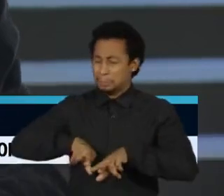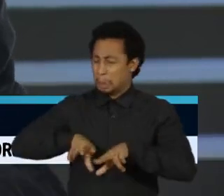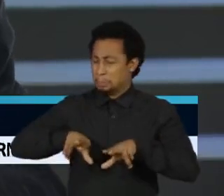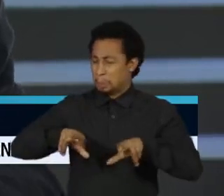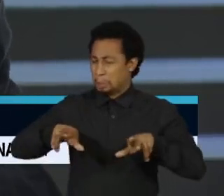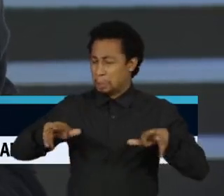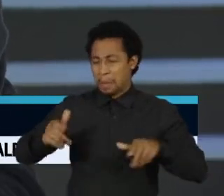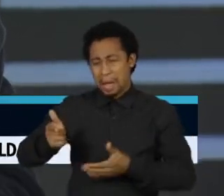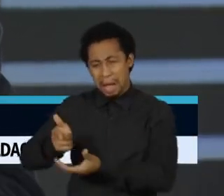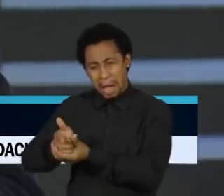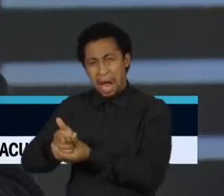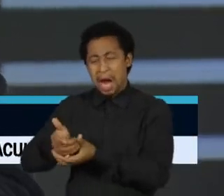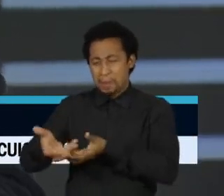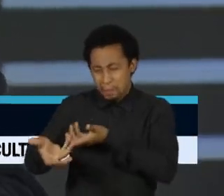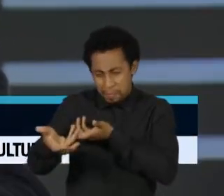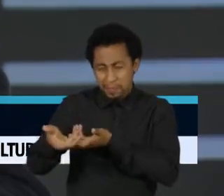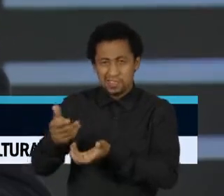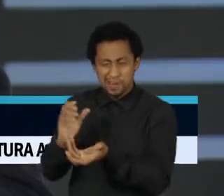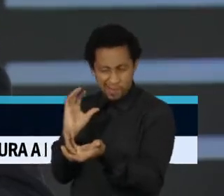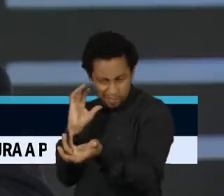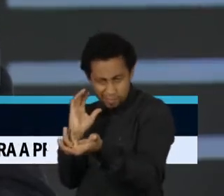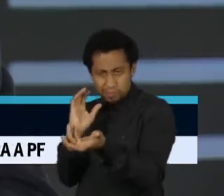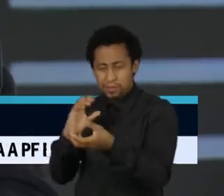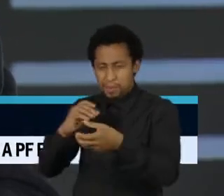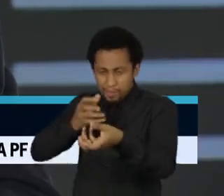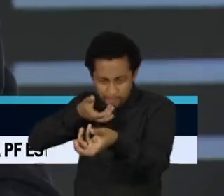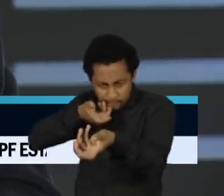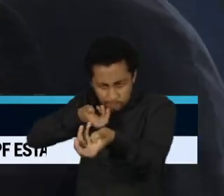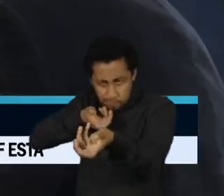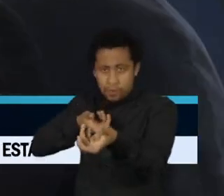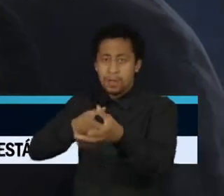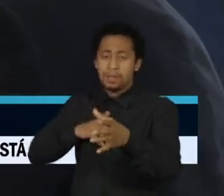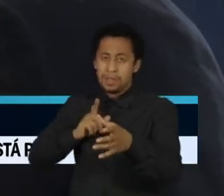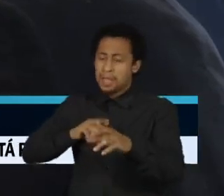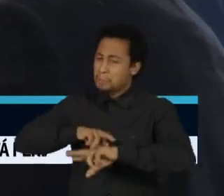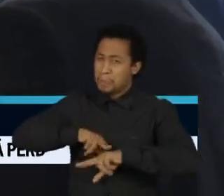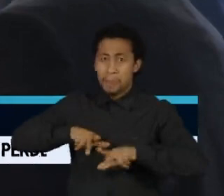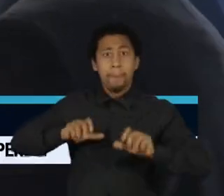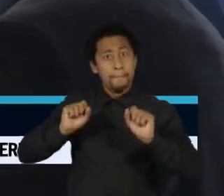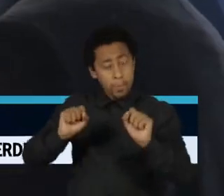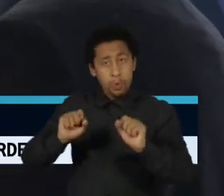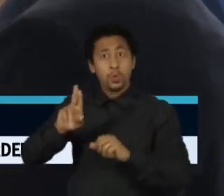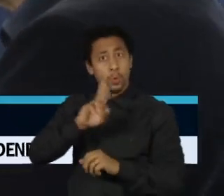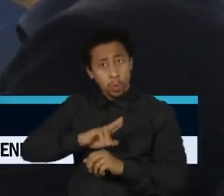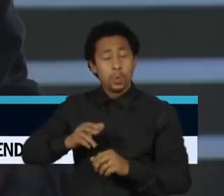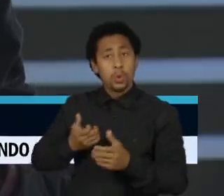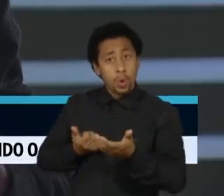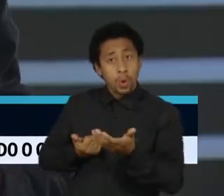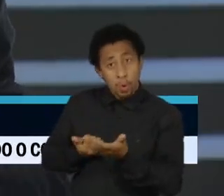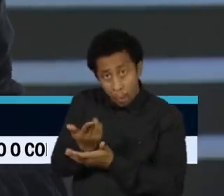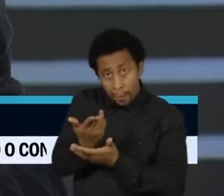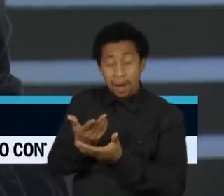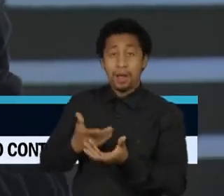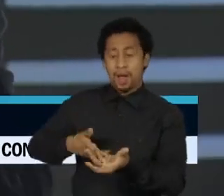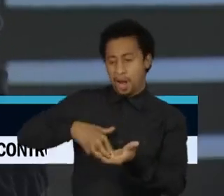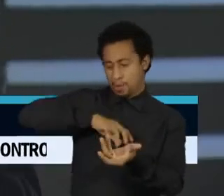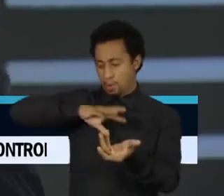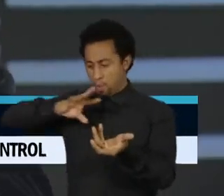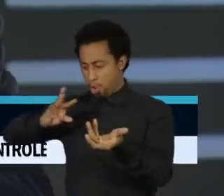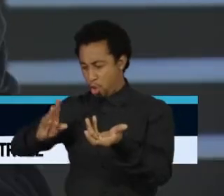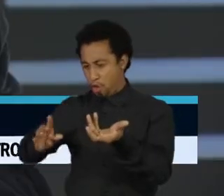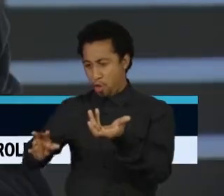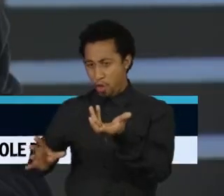tantas as armas, você pode comprar até fuzil semiautomático. Um atirador ou